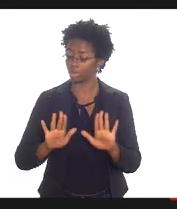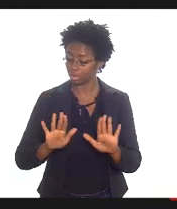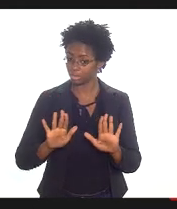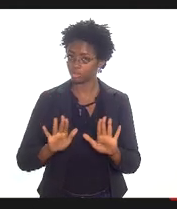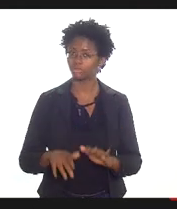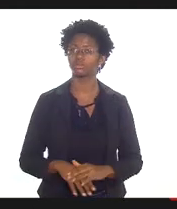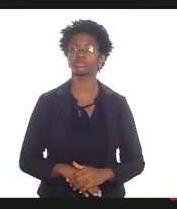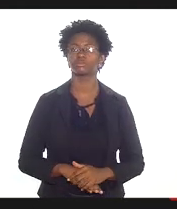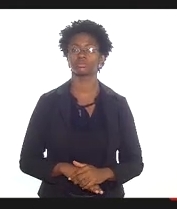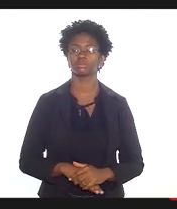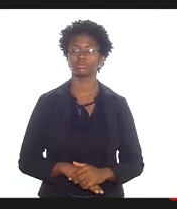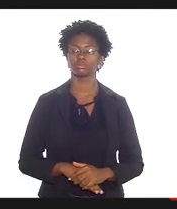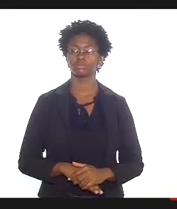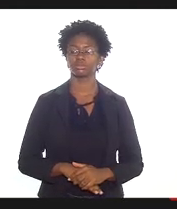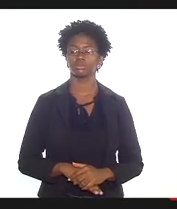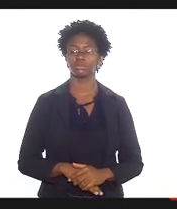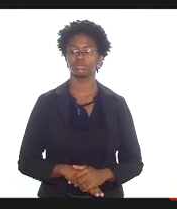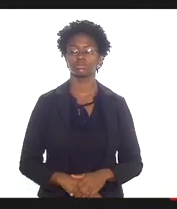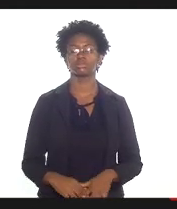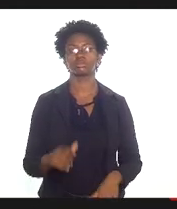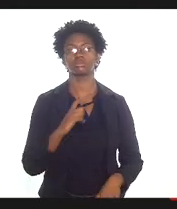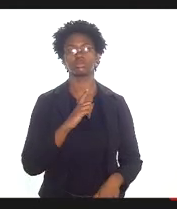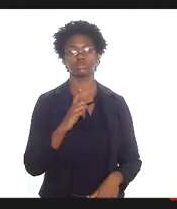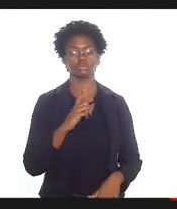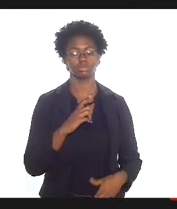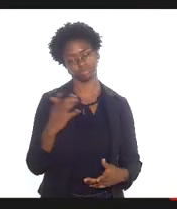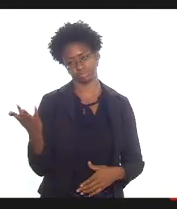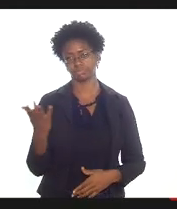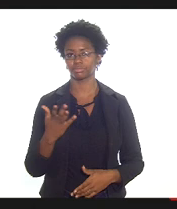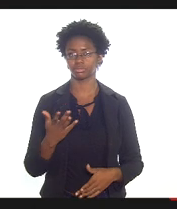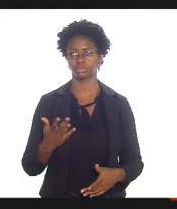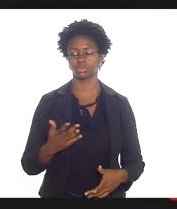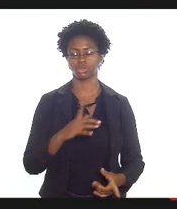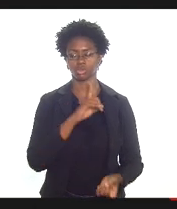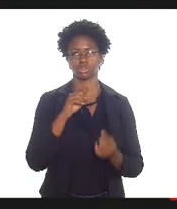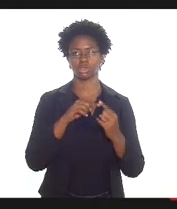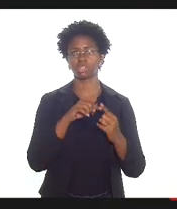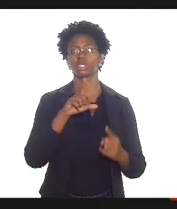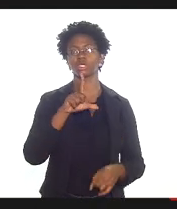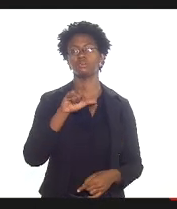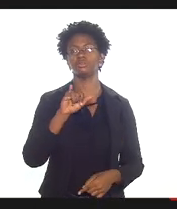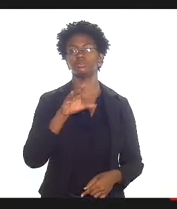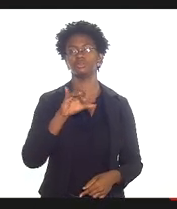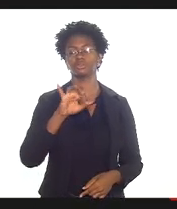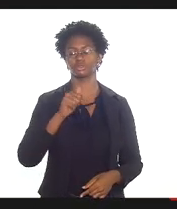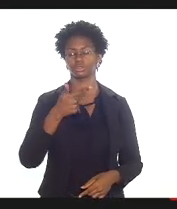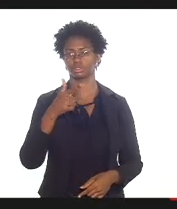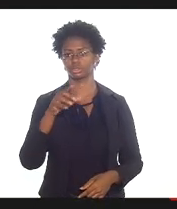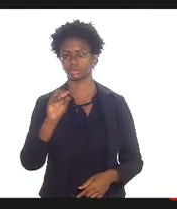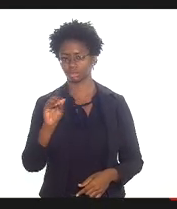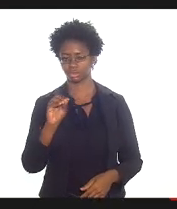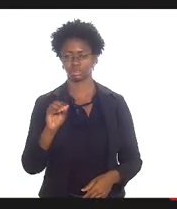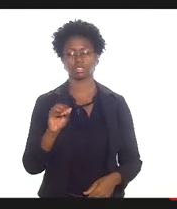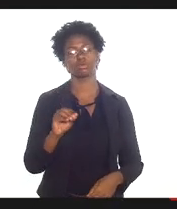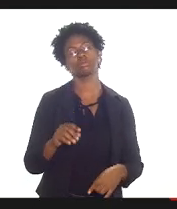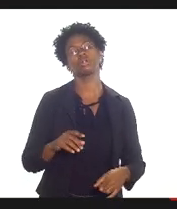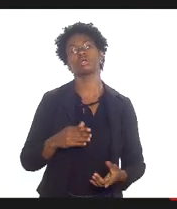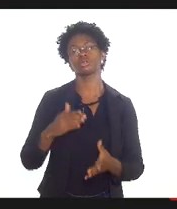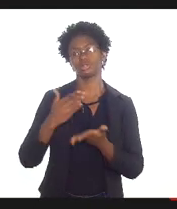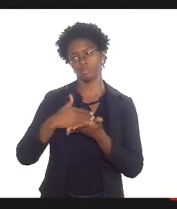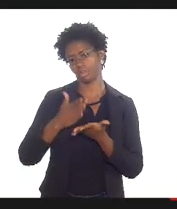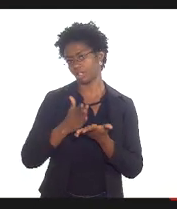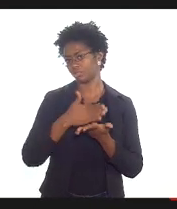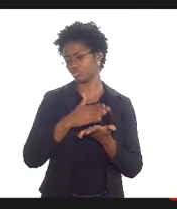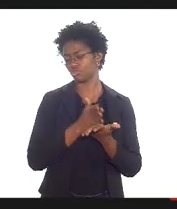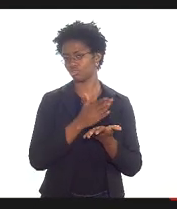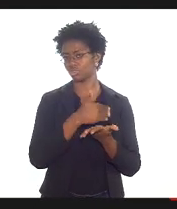né, ao servir para a licitação de campos sobre regime de partilha,